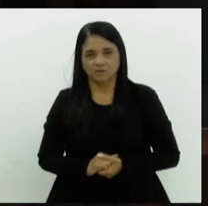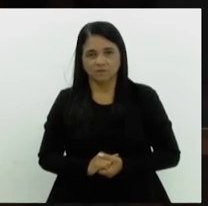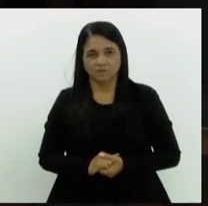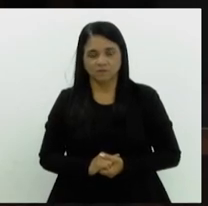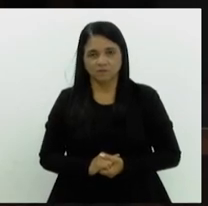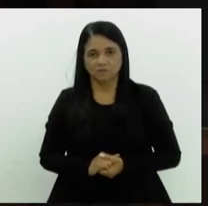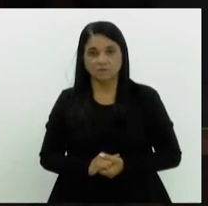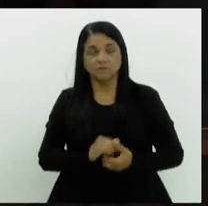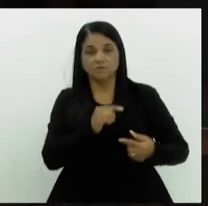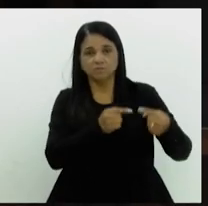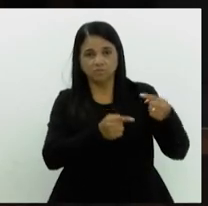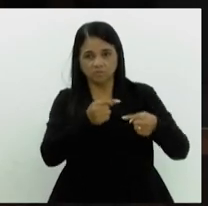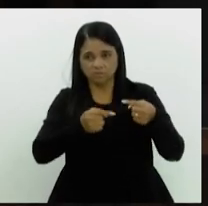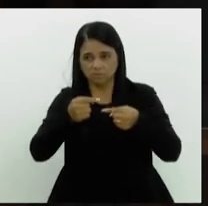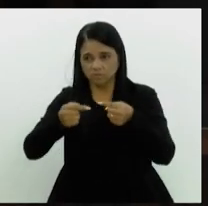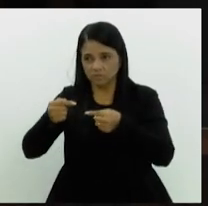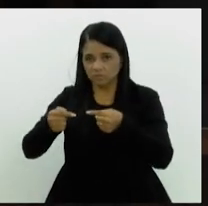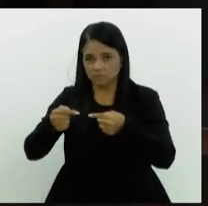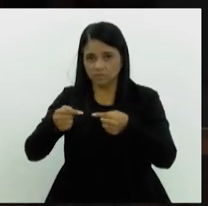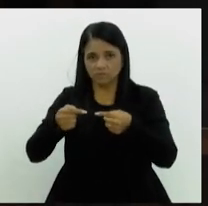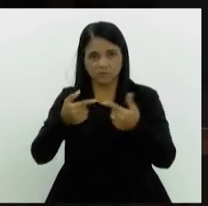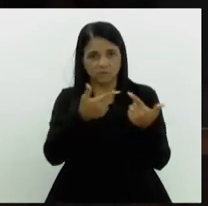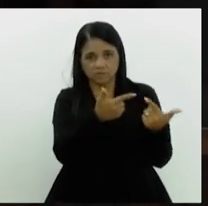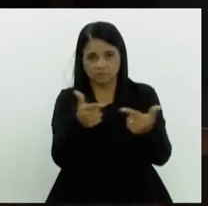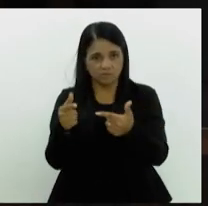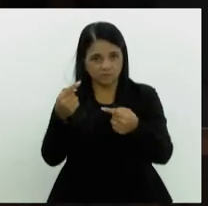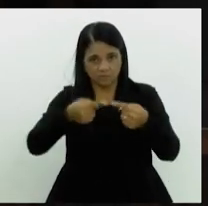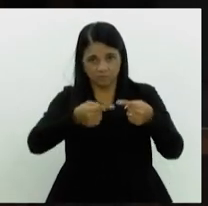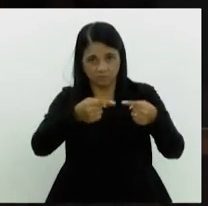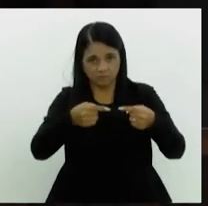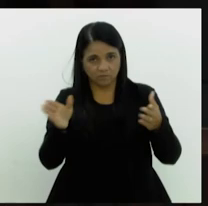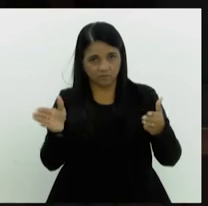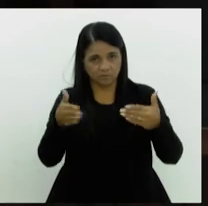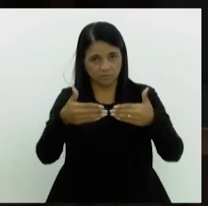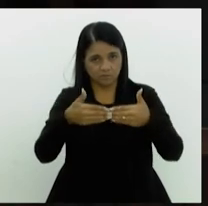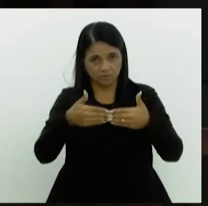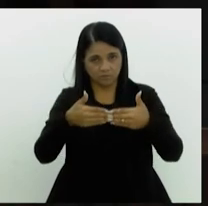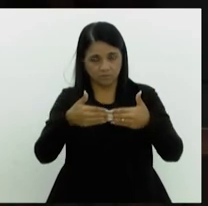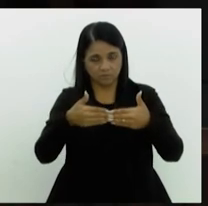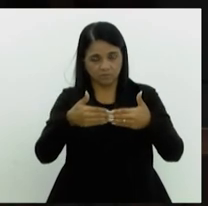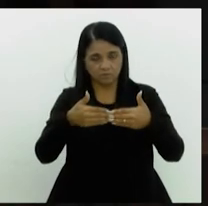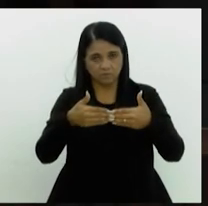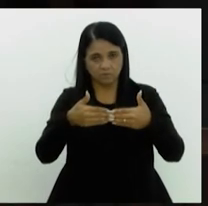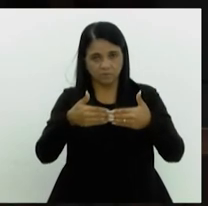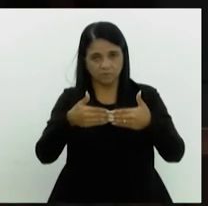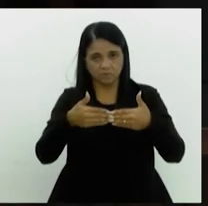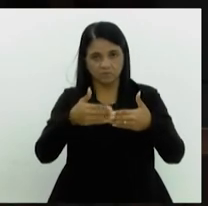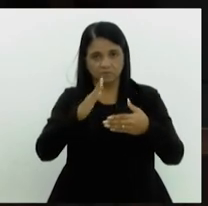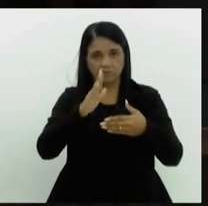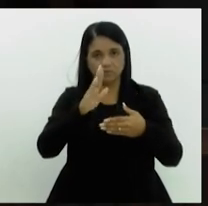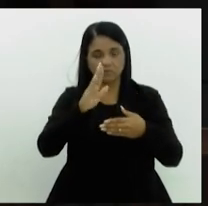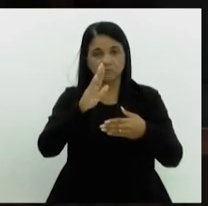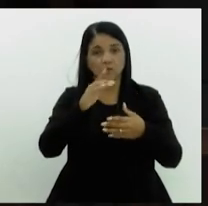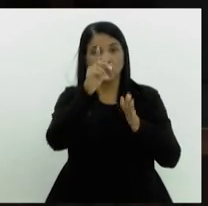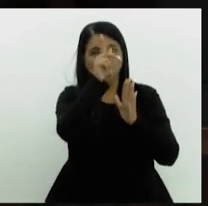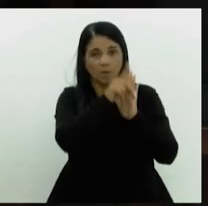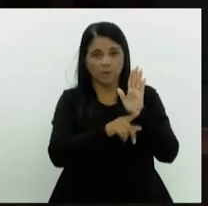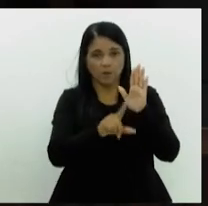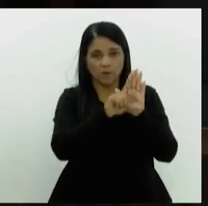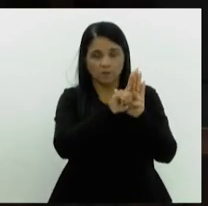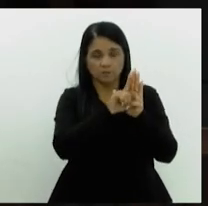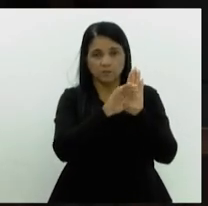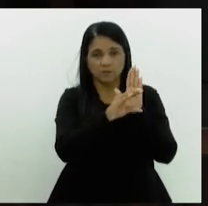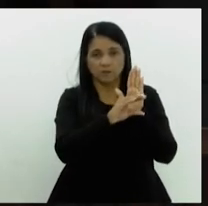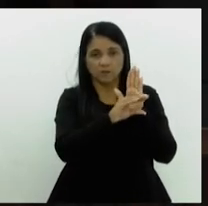Em discussão, não havendo com o que ele queira discutir, encerrado a discussão, o projeto recebeu uma